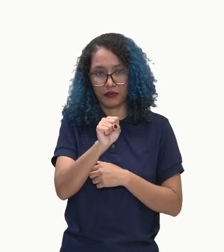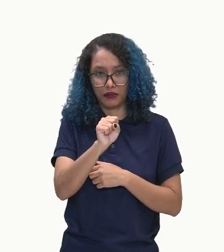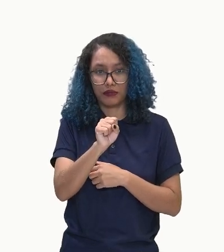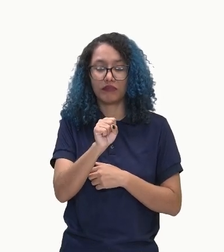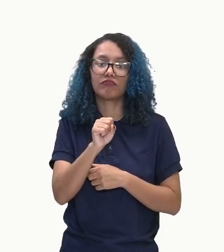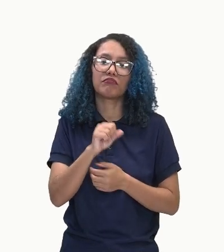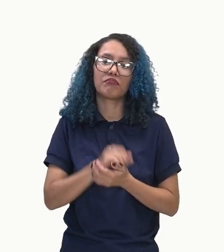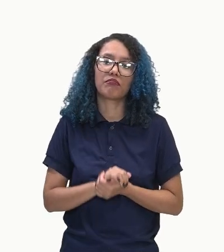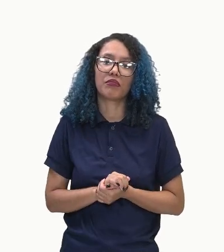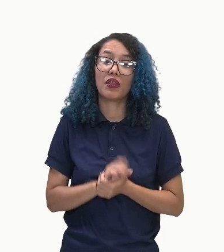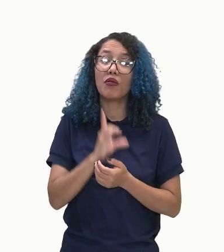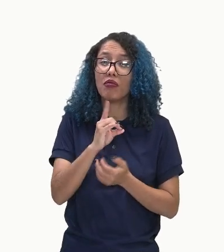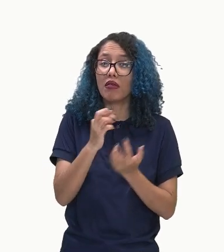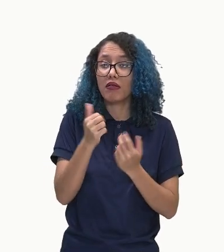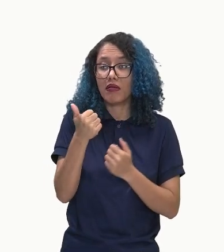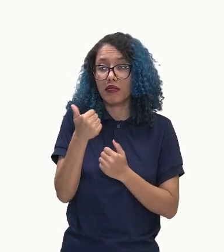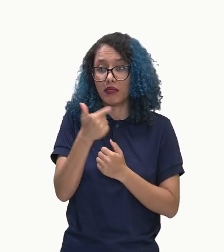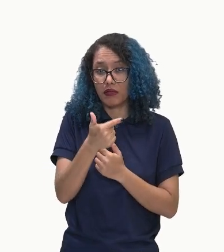comprimento é igual a